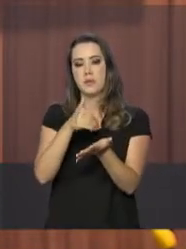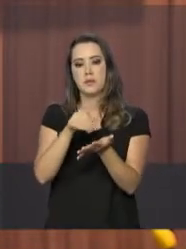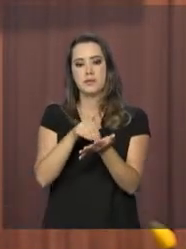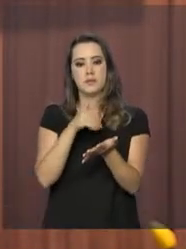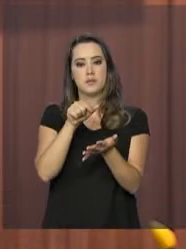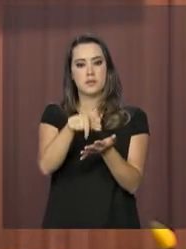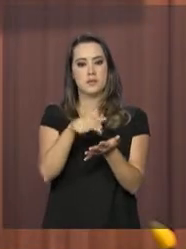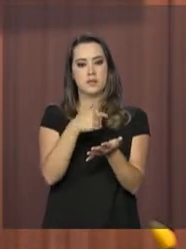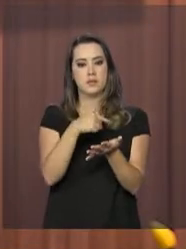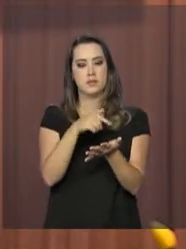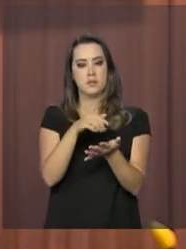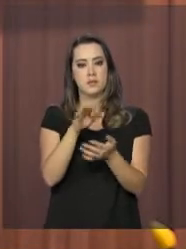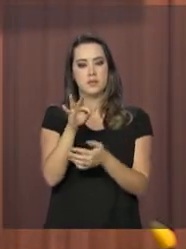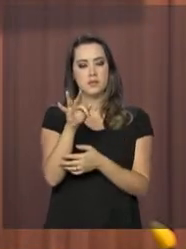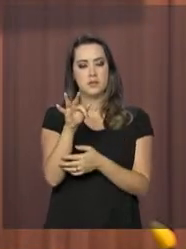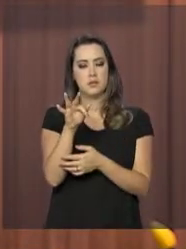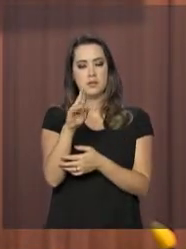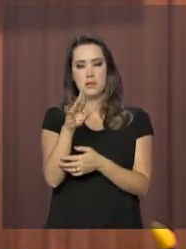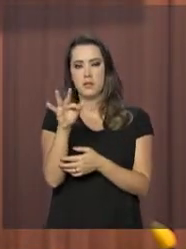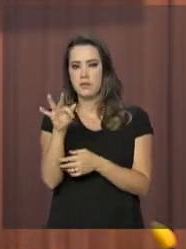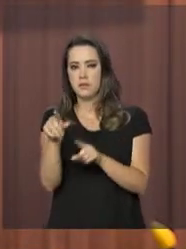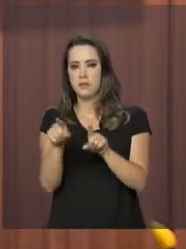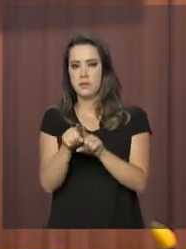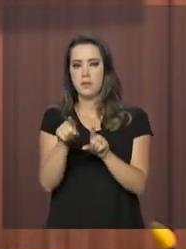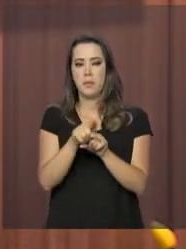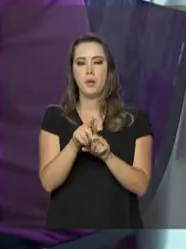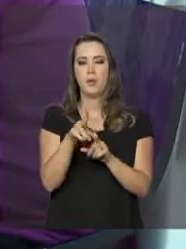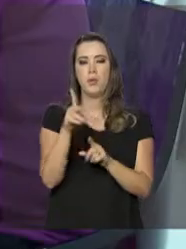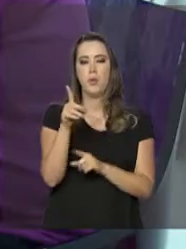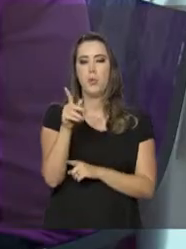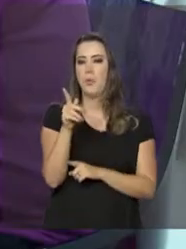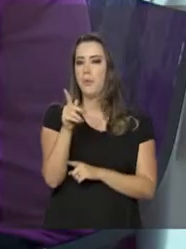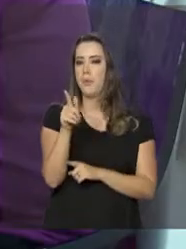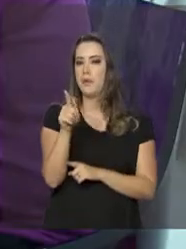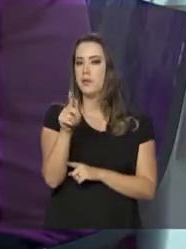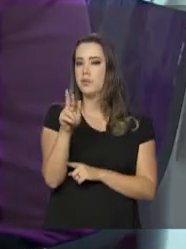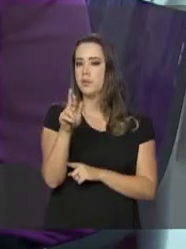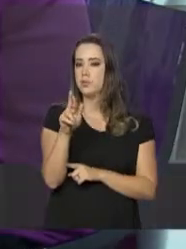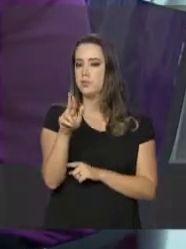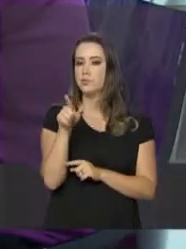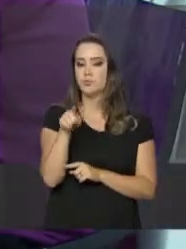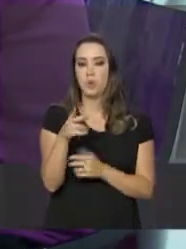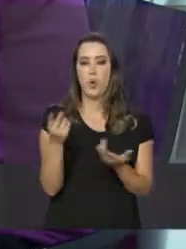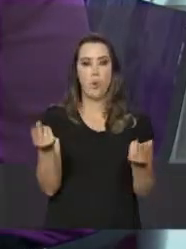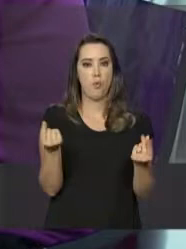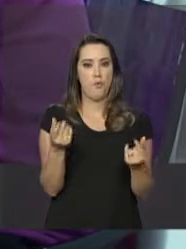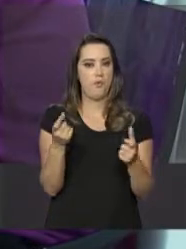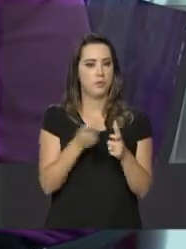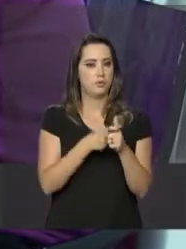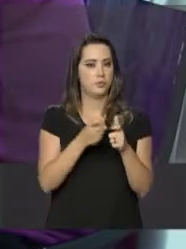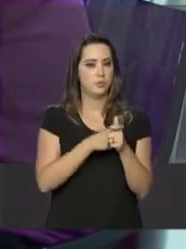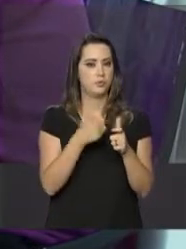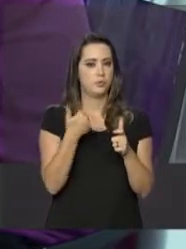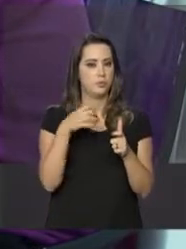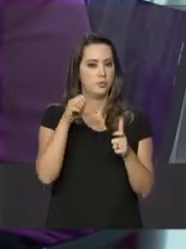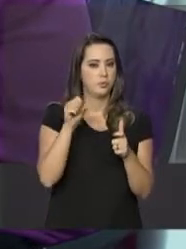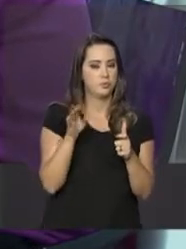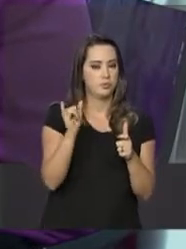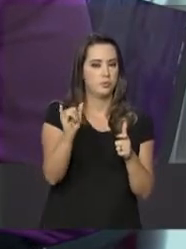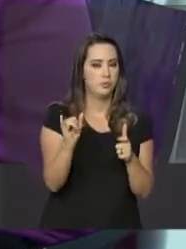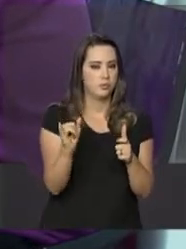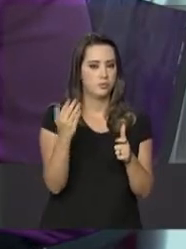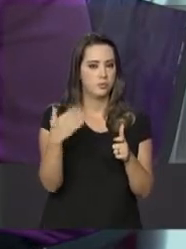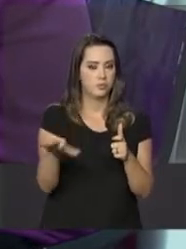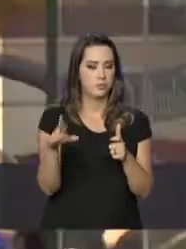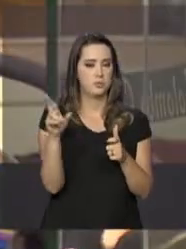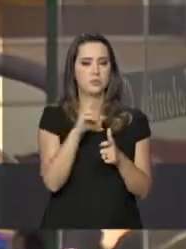e com a procuradoria-geral da fazenda nacional o valor das dívidas este ano é de 19 bilhões e